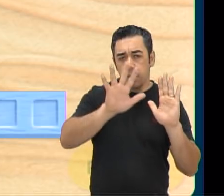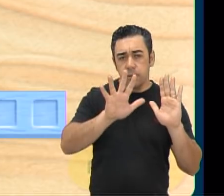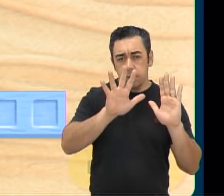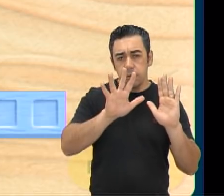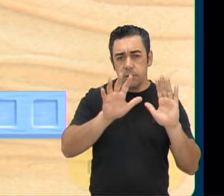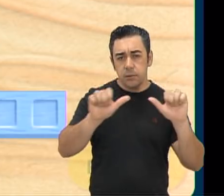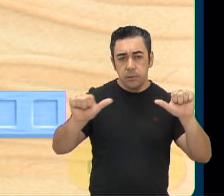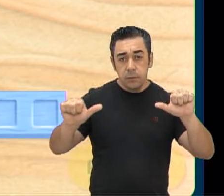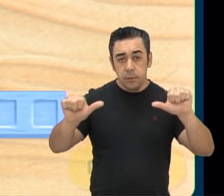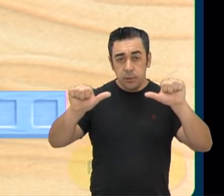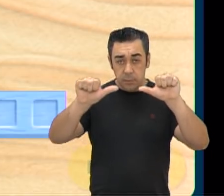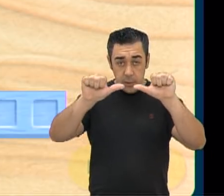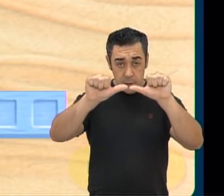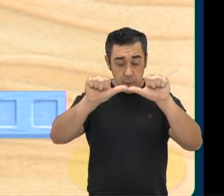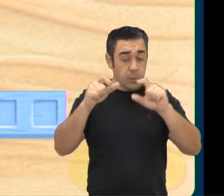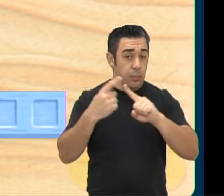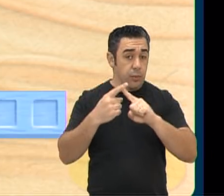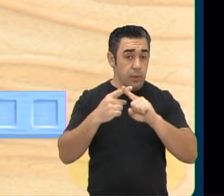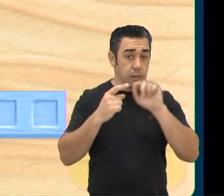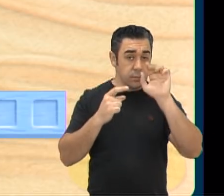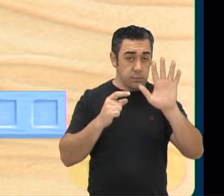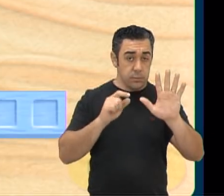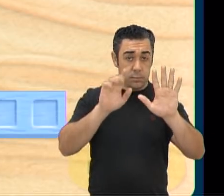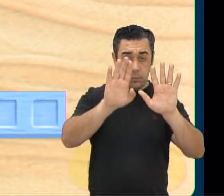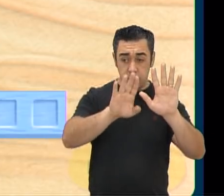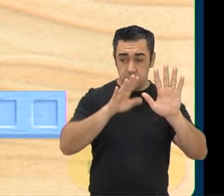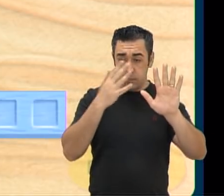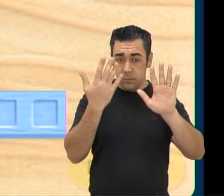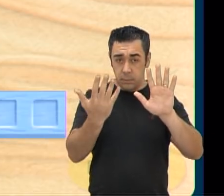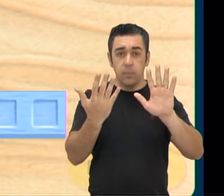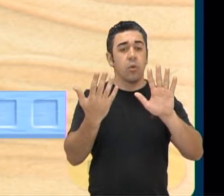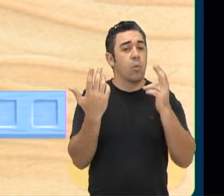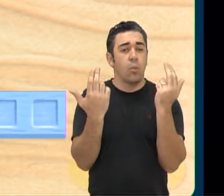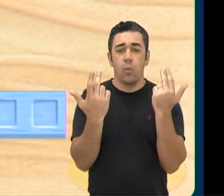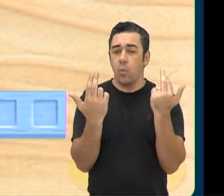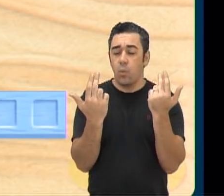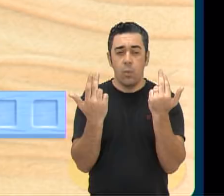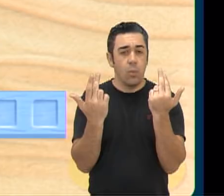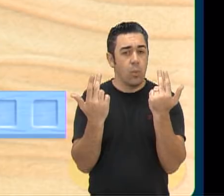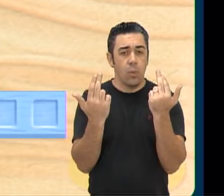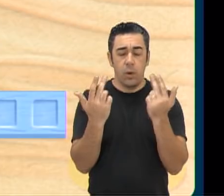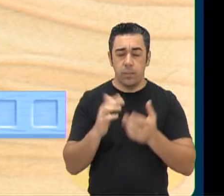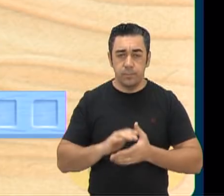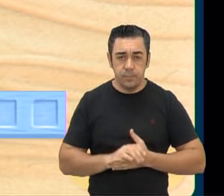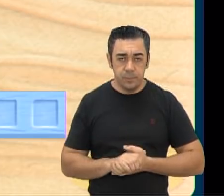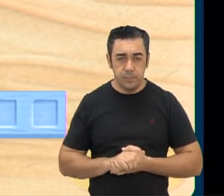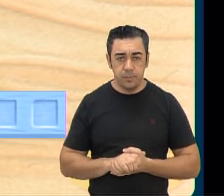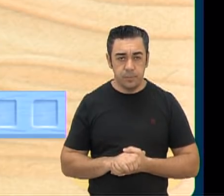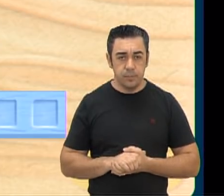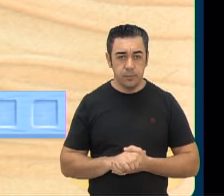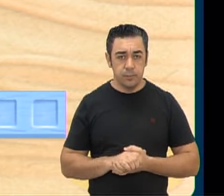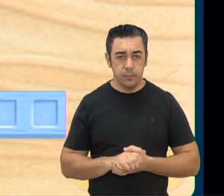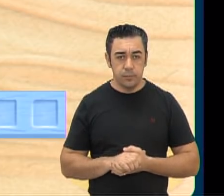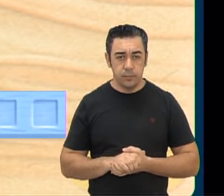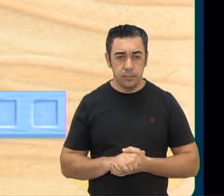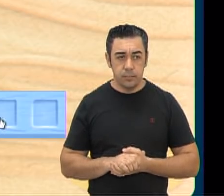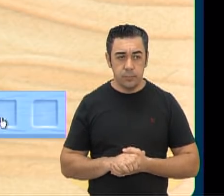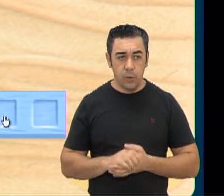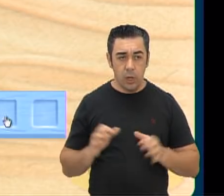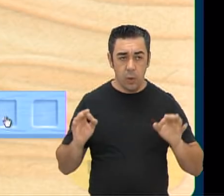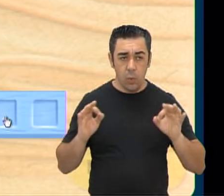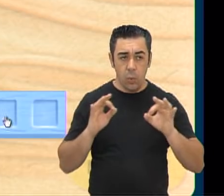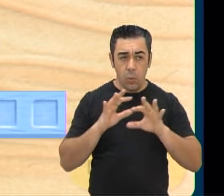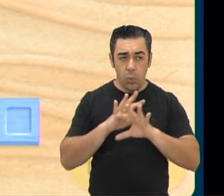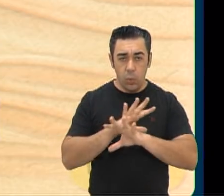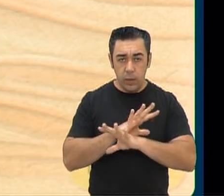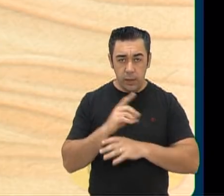maneira simétrica, pois os dois lados têm a mesma proporção e a mesma igualdade. Agora a gente vai concluir ela.